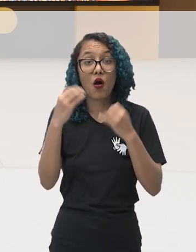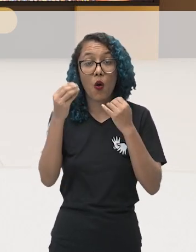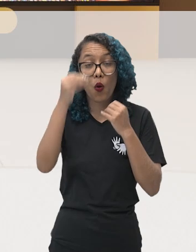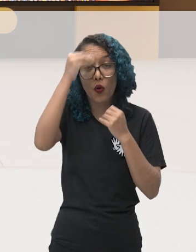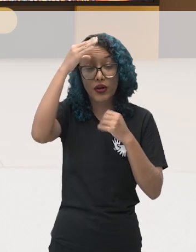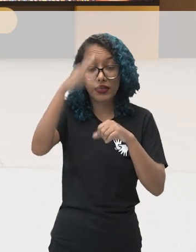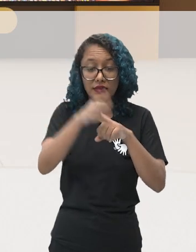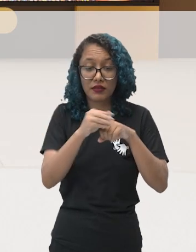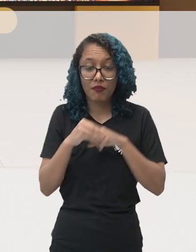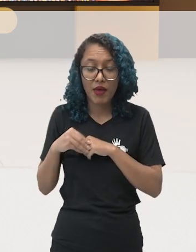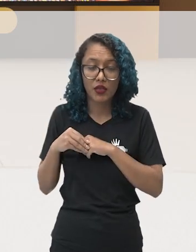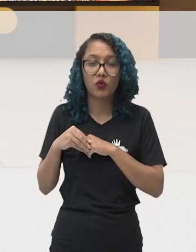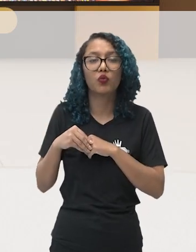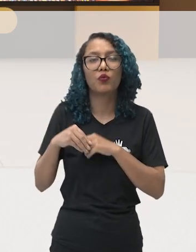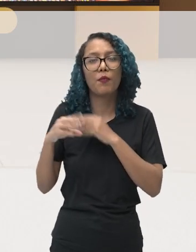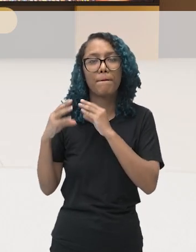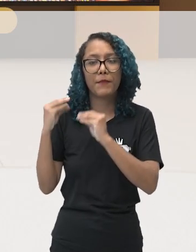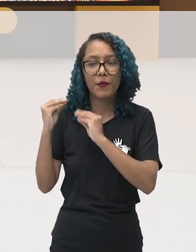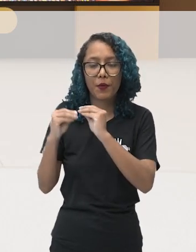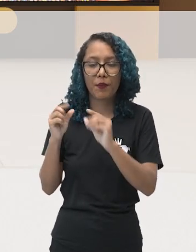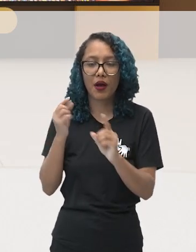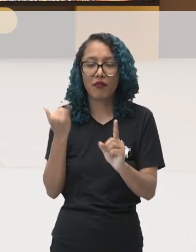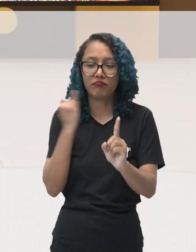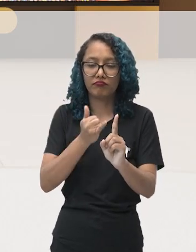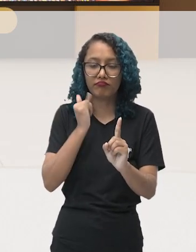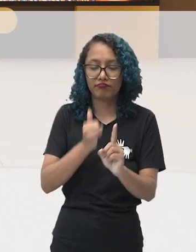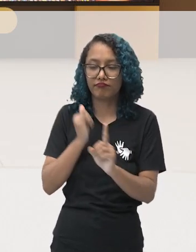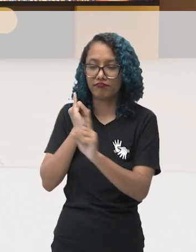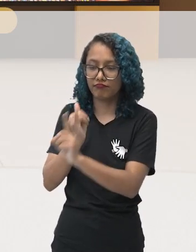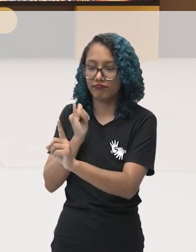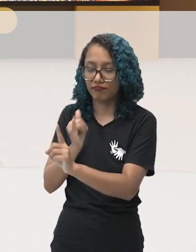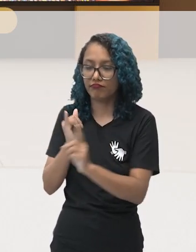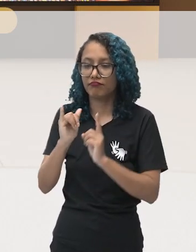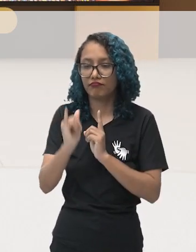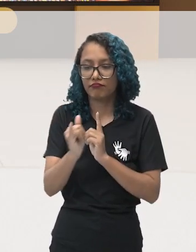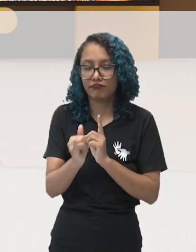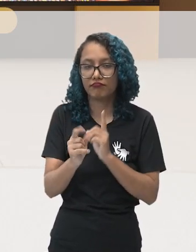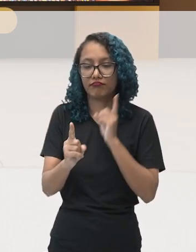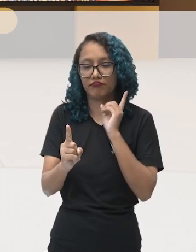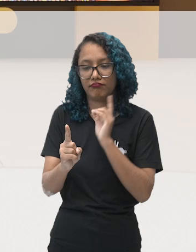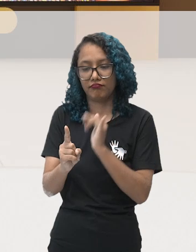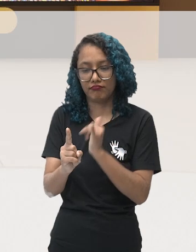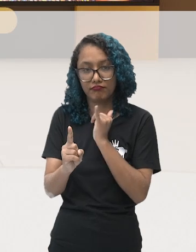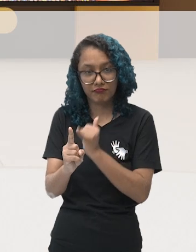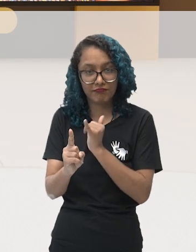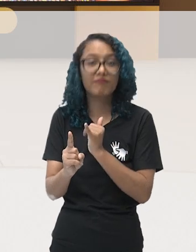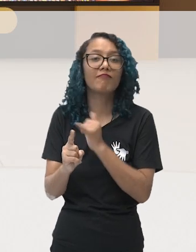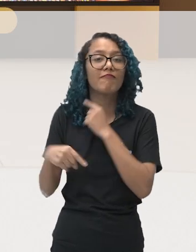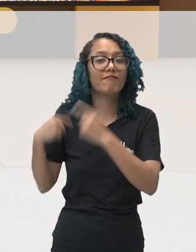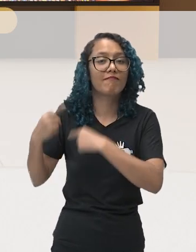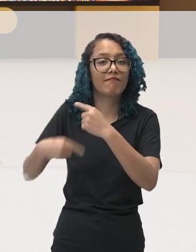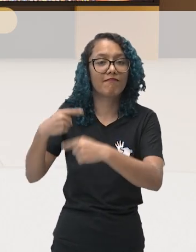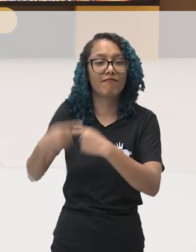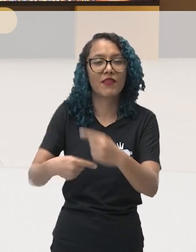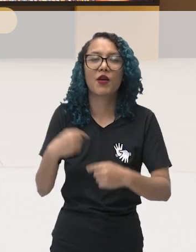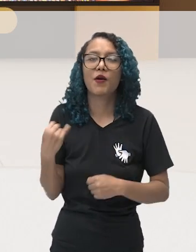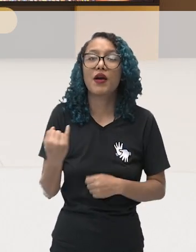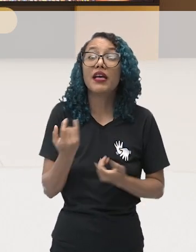não empregavam a escrita. Isso é um ponto muito interessante que nós vamos comentar aqui na nossa aula,